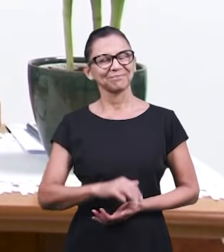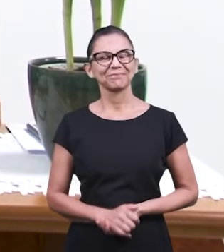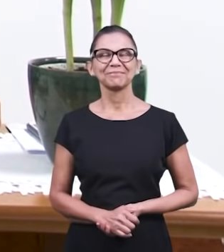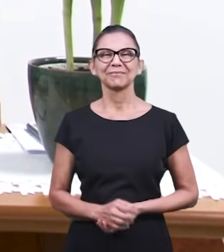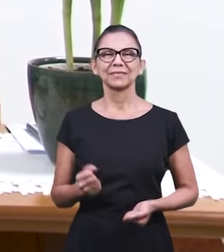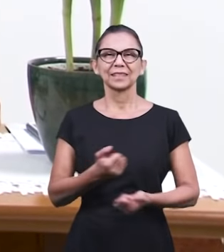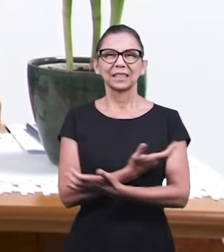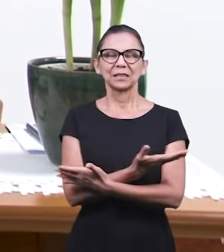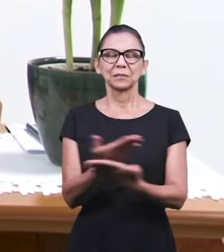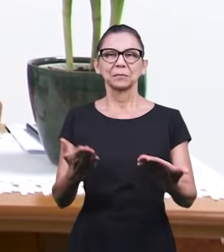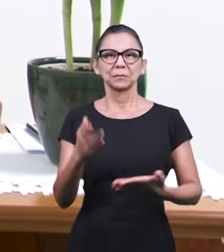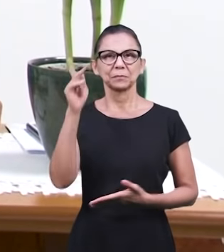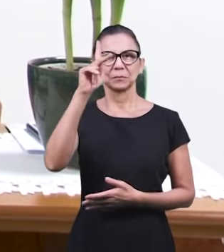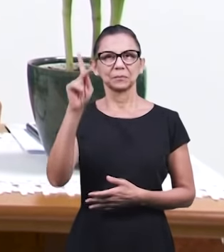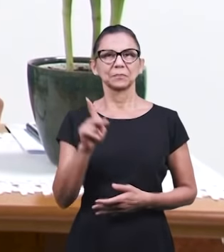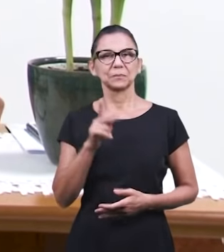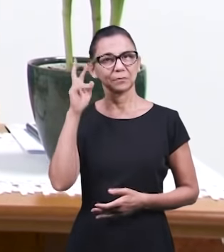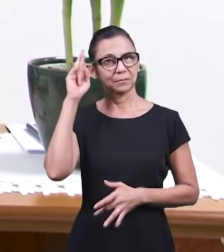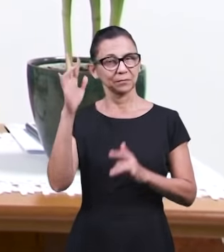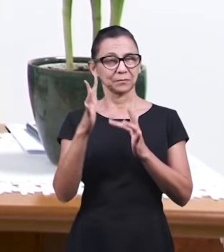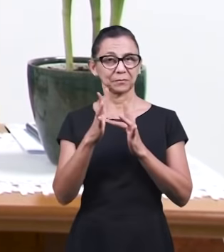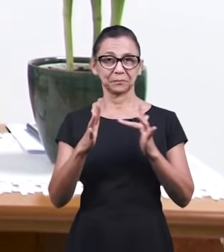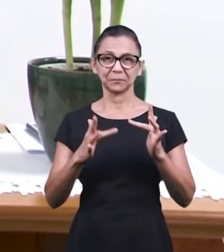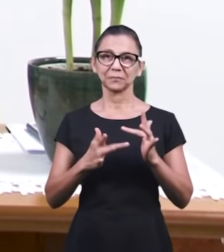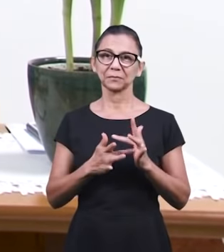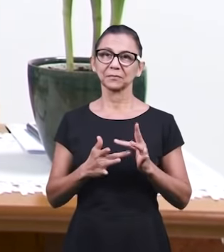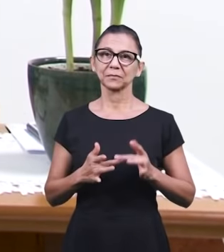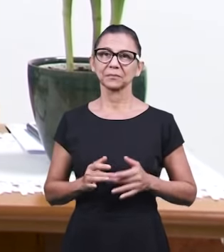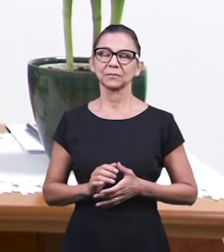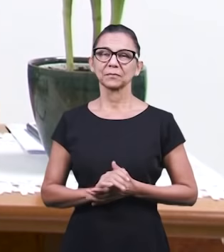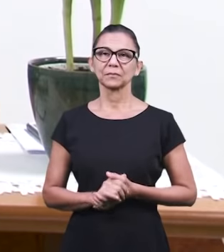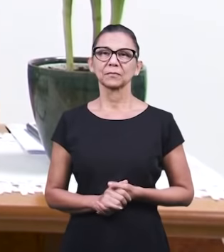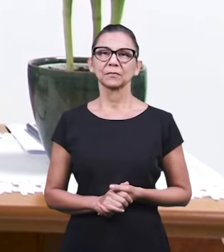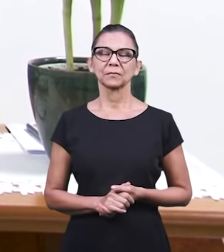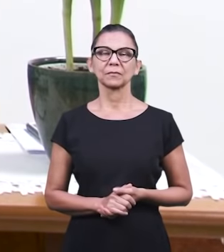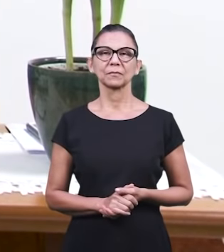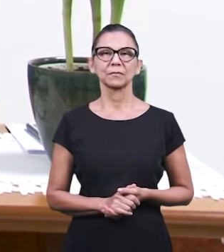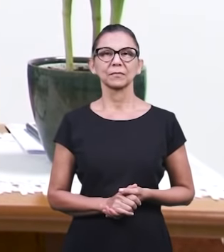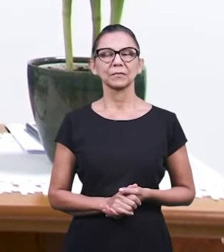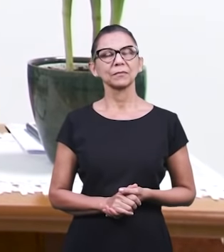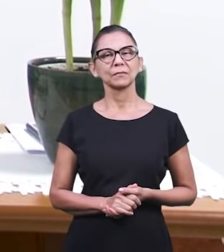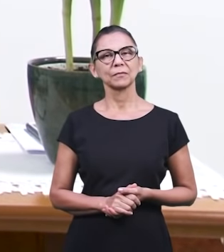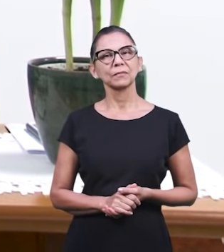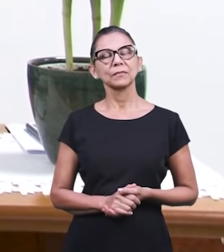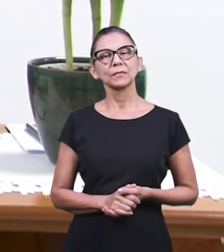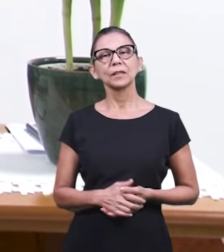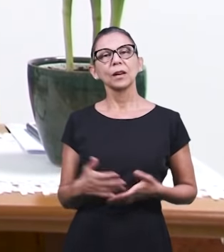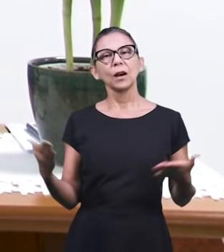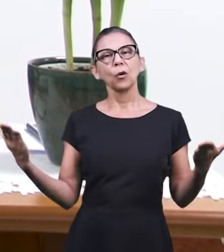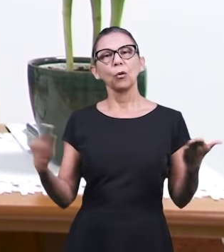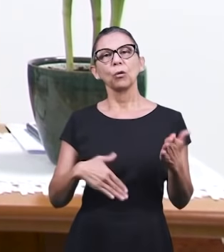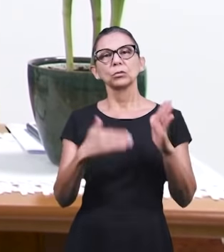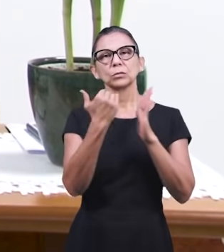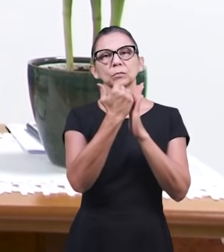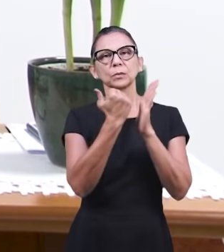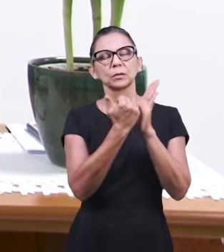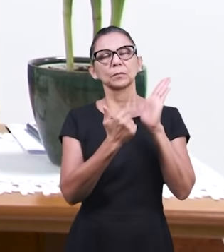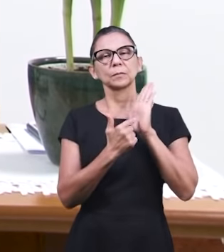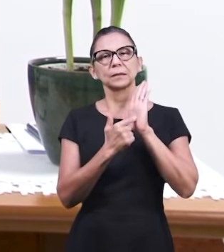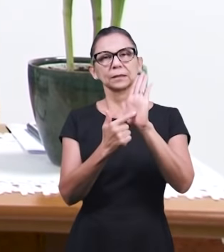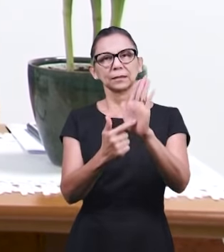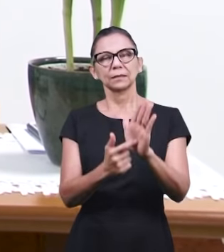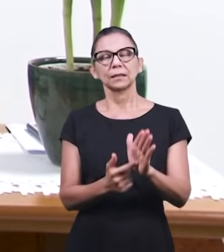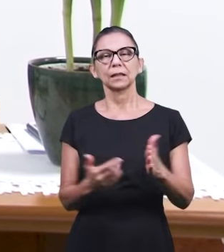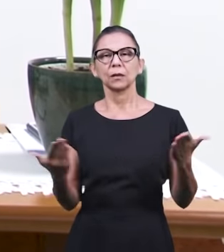Olá, irmãos, nós saudamos a todos com a paz do Senhor Jesus. Estamos aqui mais uma vez para o nosso programa das tardes